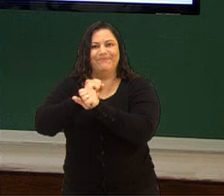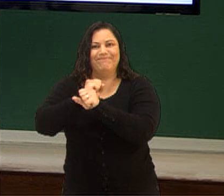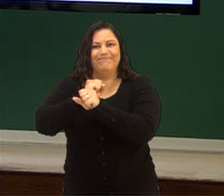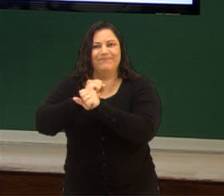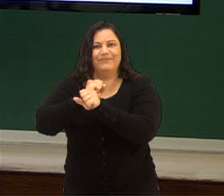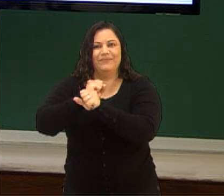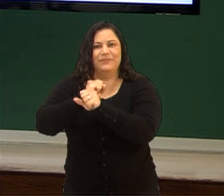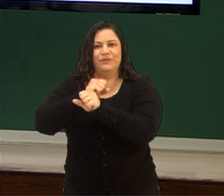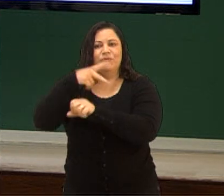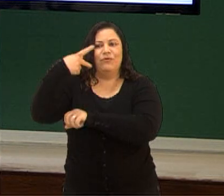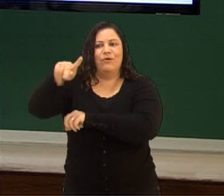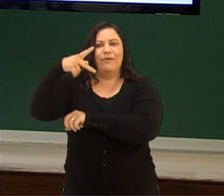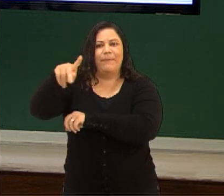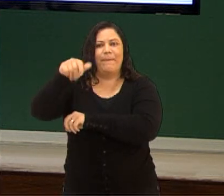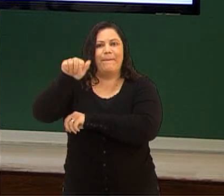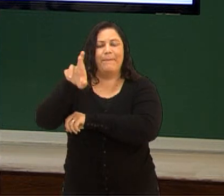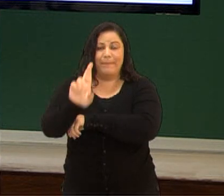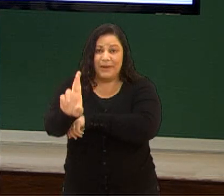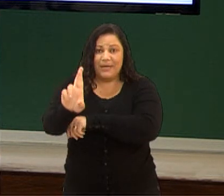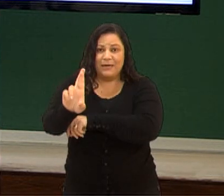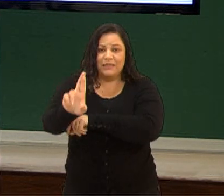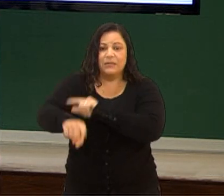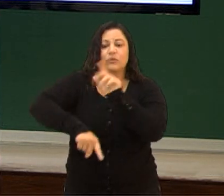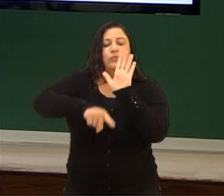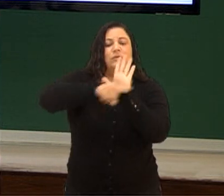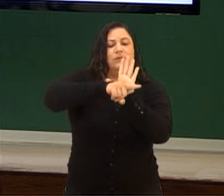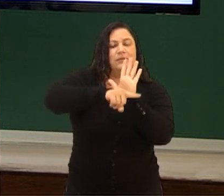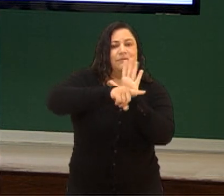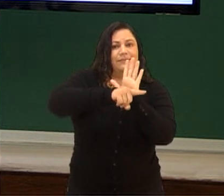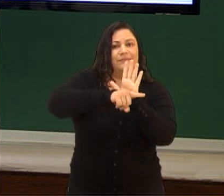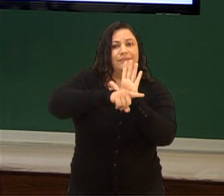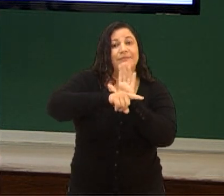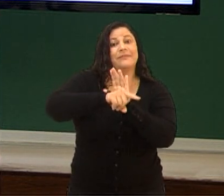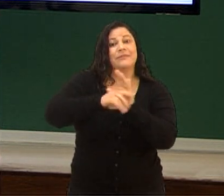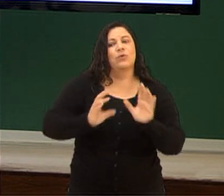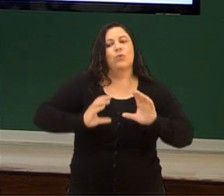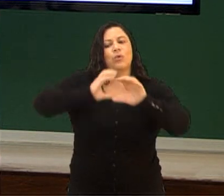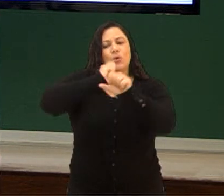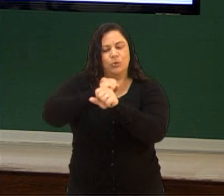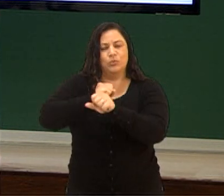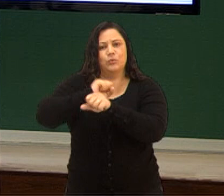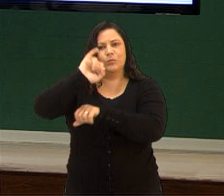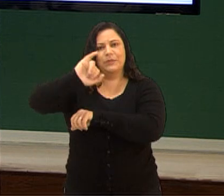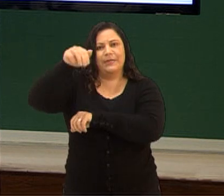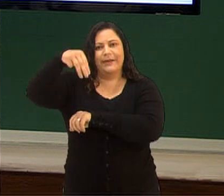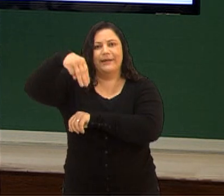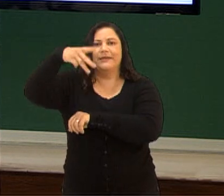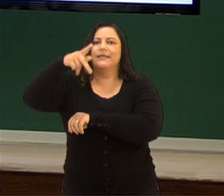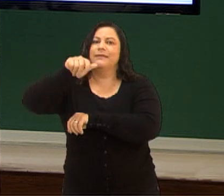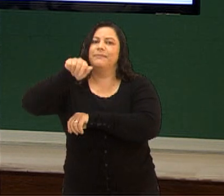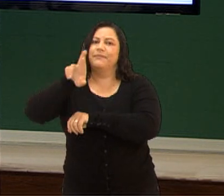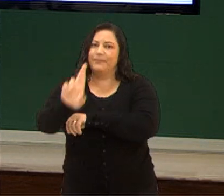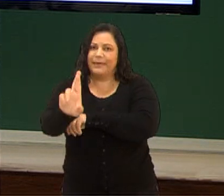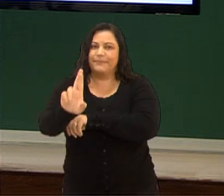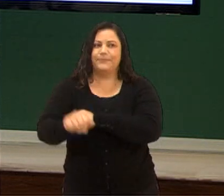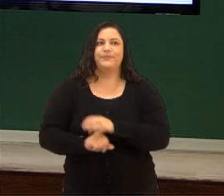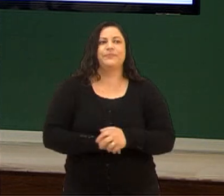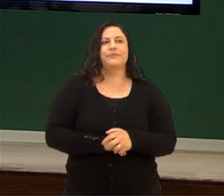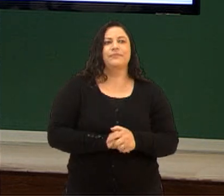par. Quando será negativo? Quando a soma dos expoentes for ímpar. Então vamos fazer um teste? Ó,